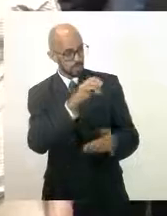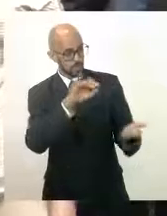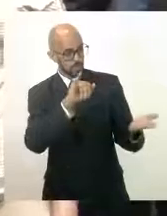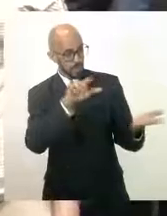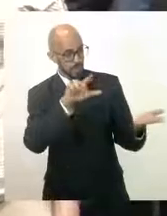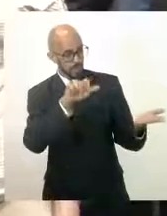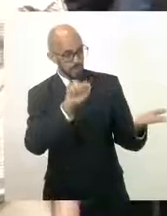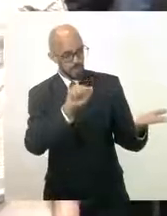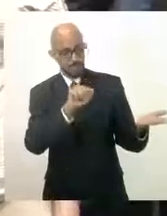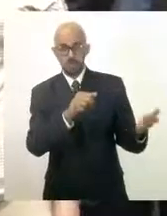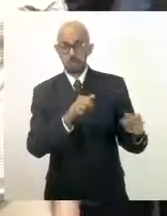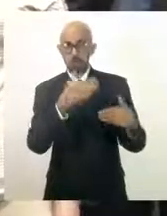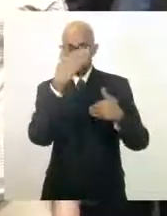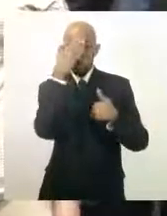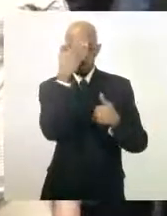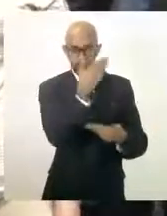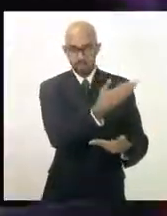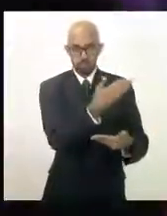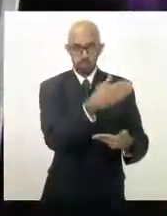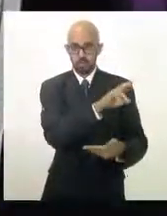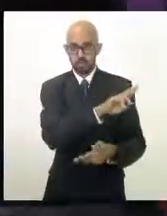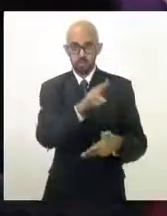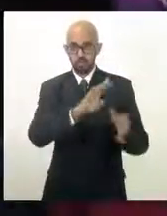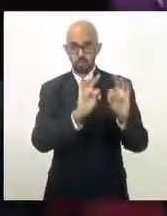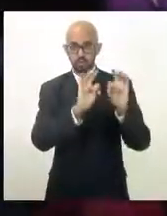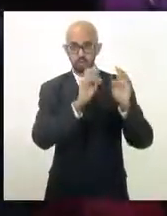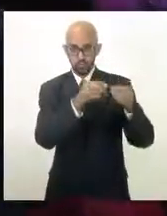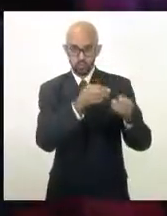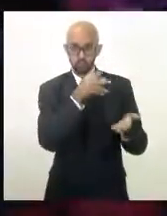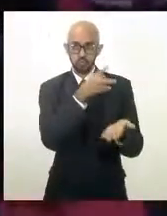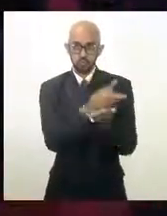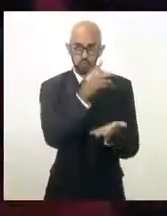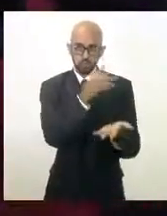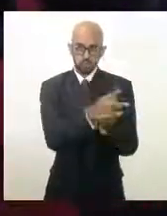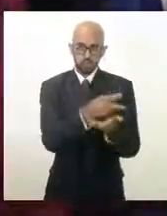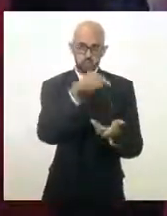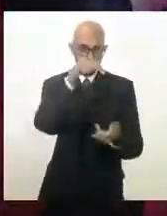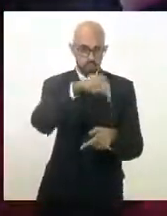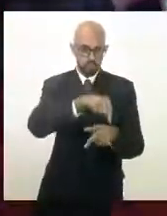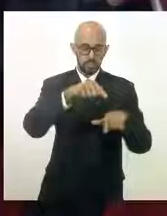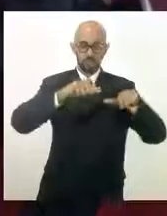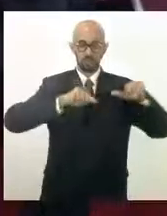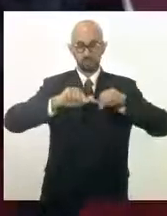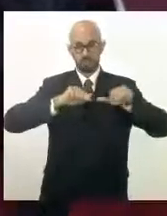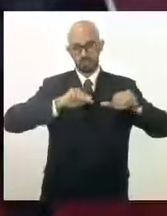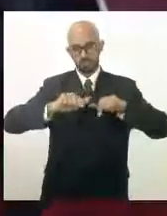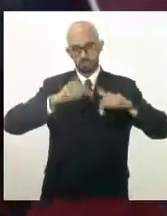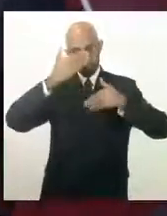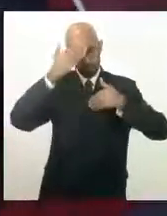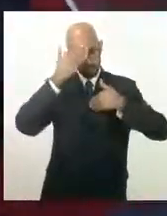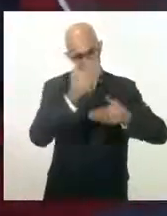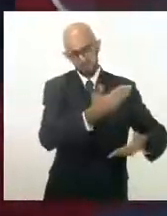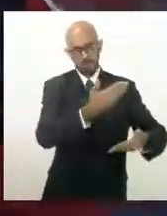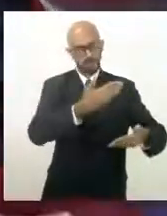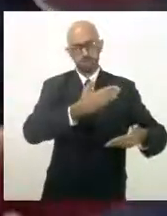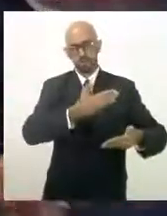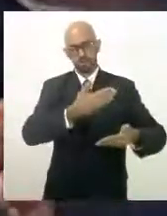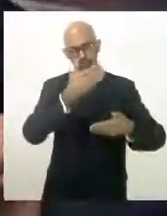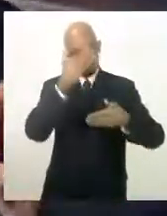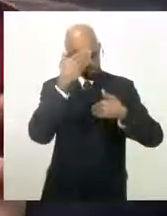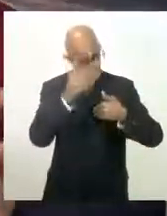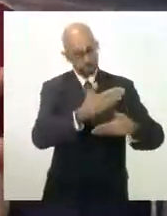de todas e todos que ainda estão conosco aqui trabalhando, muito obrigado. Muito